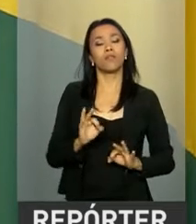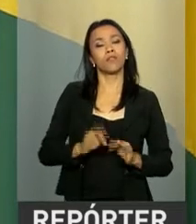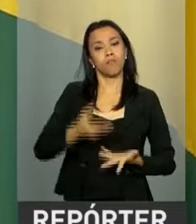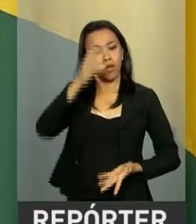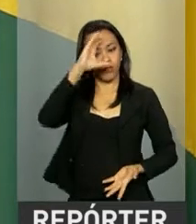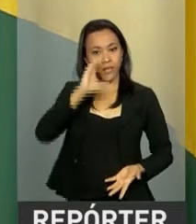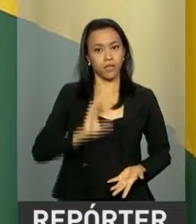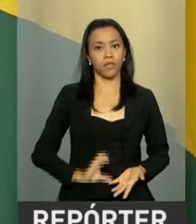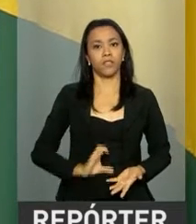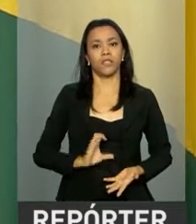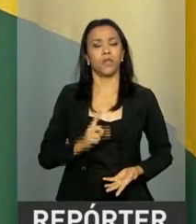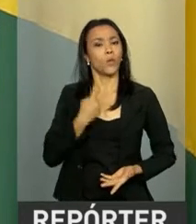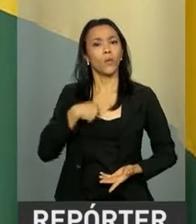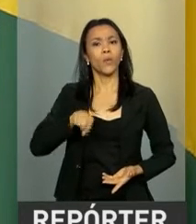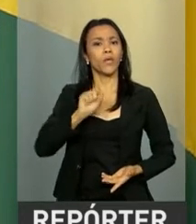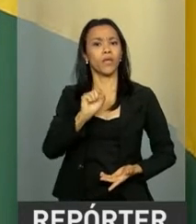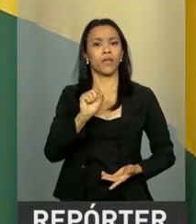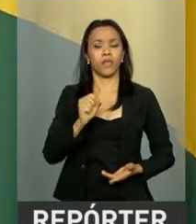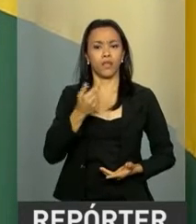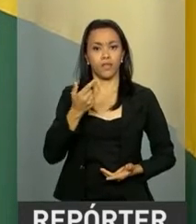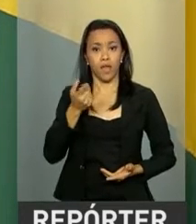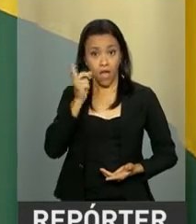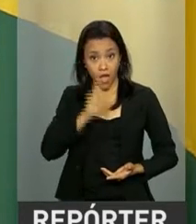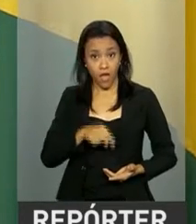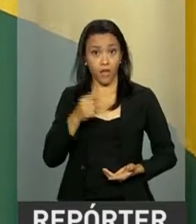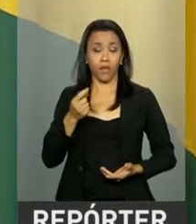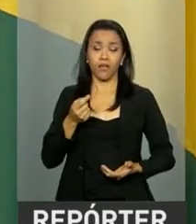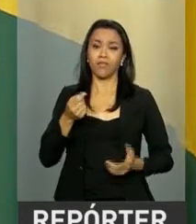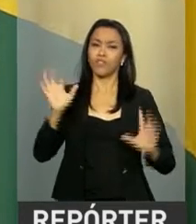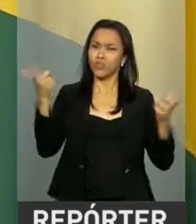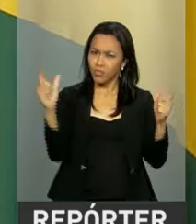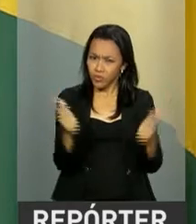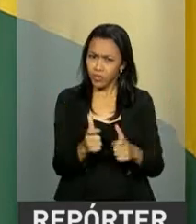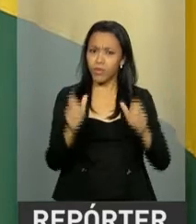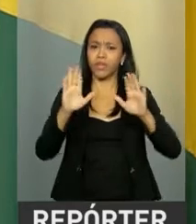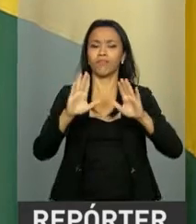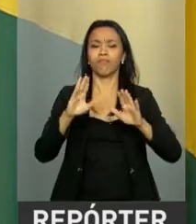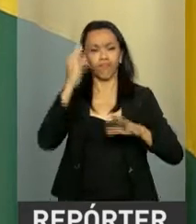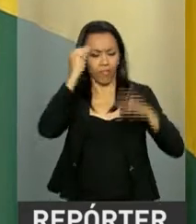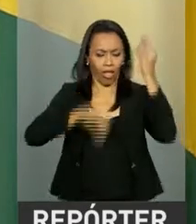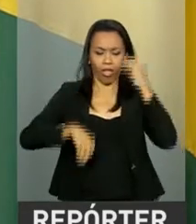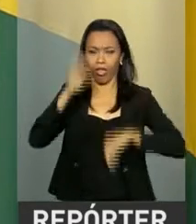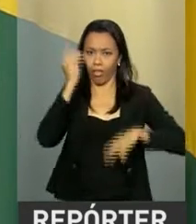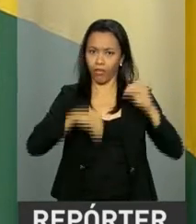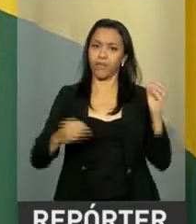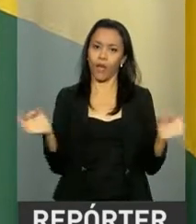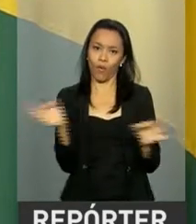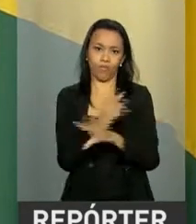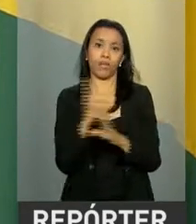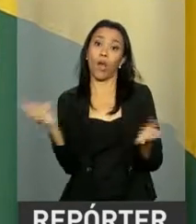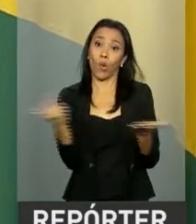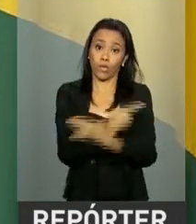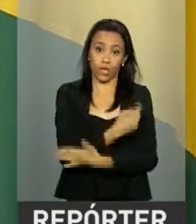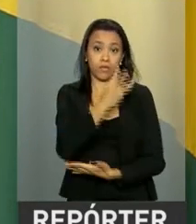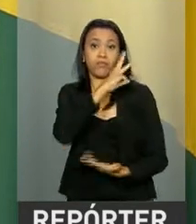cidadania, o que nos impõe, por exemplo, combater a evasão escolar que assola o ensino médio.